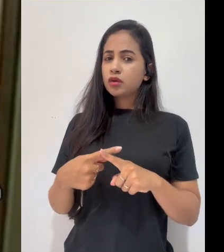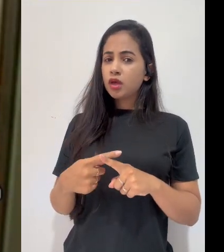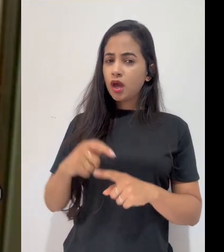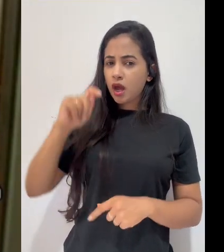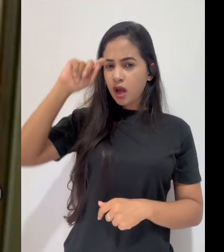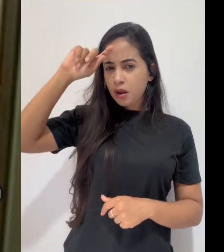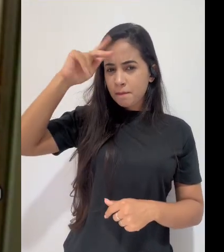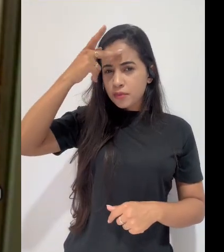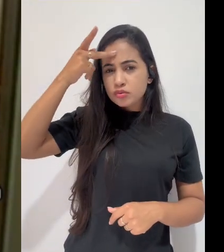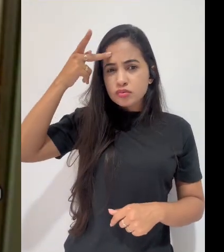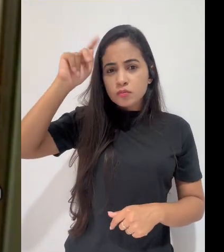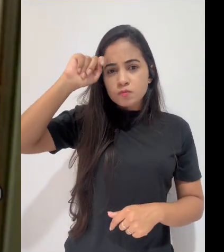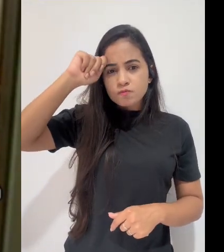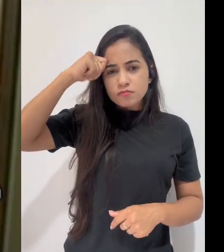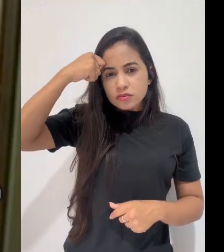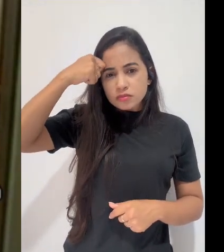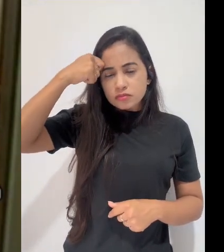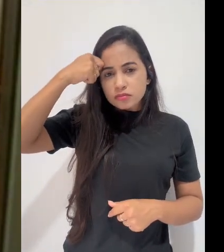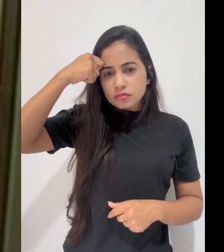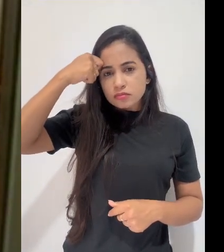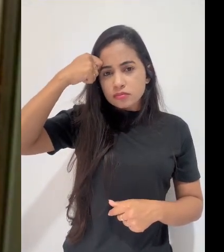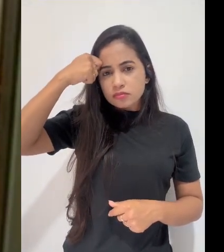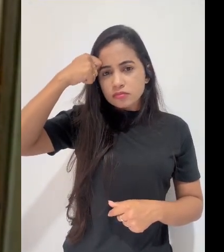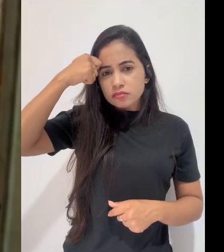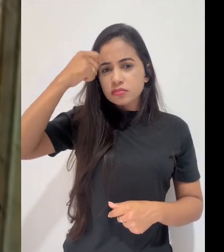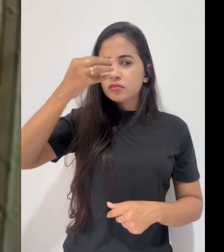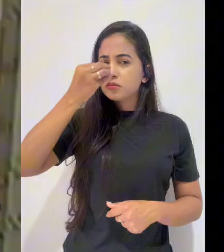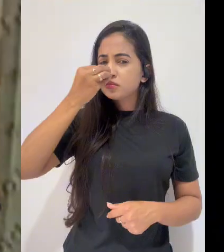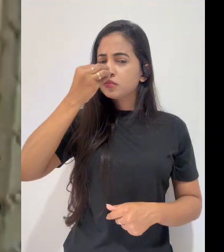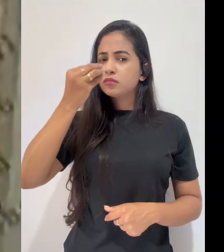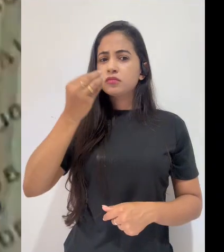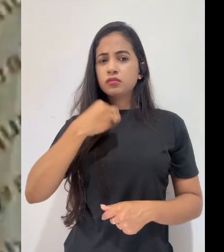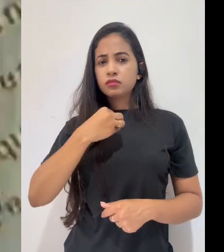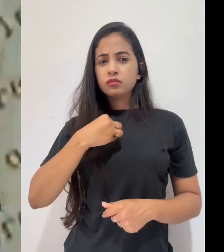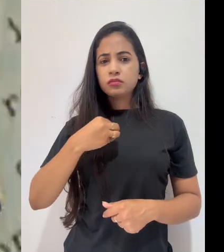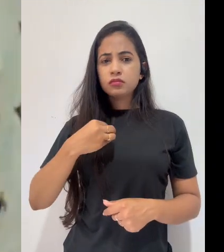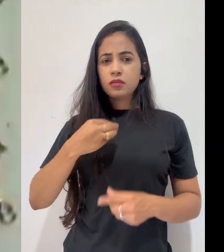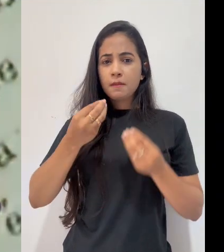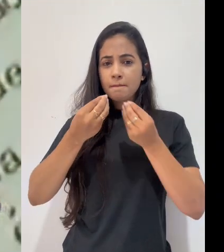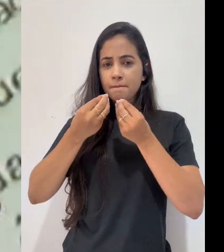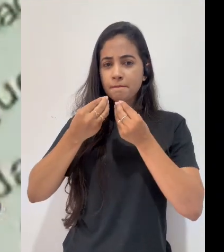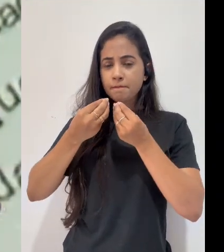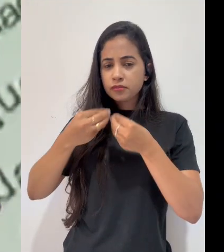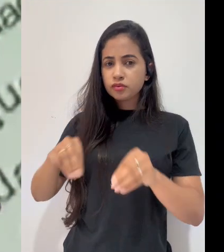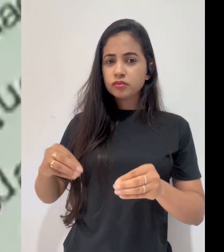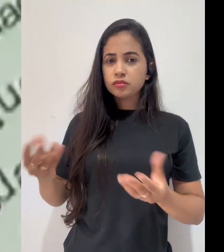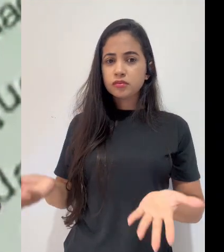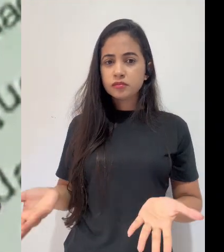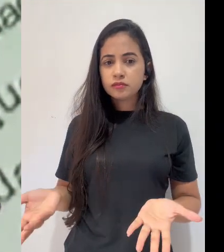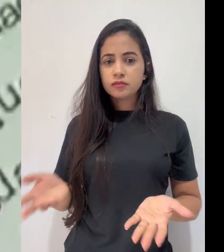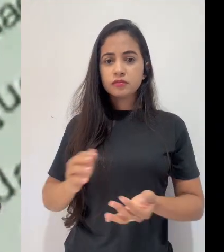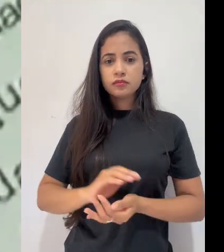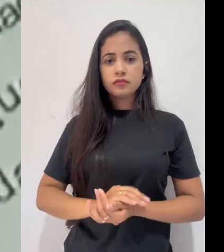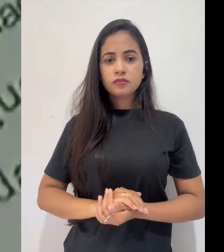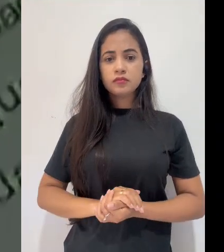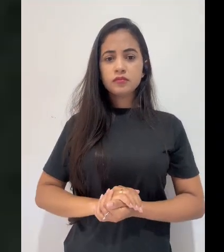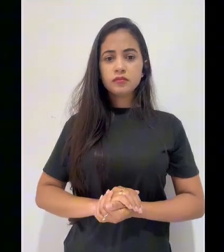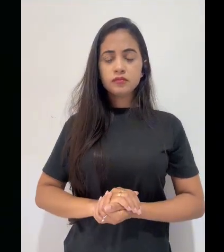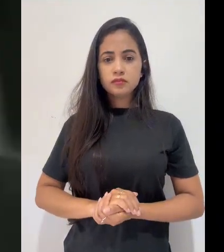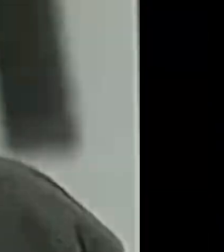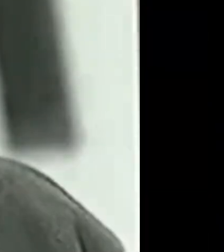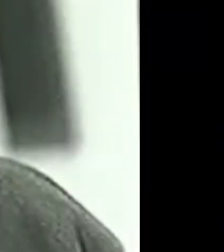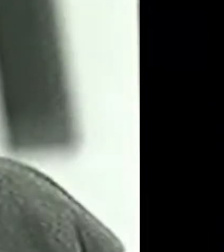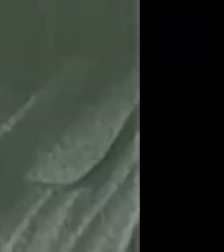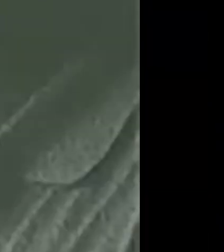possui a cor da tez diferente, ser ignominiosamente prejudicado, injuriado?